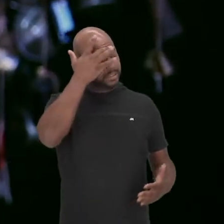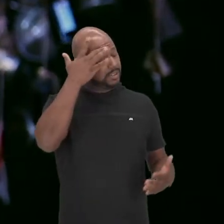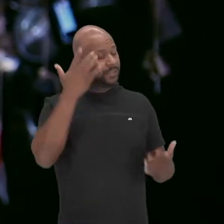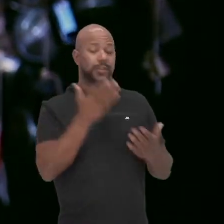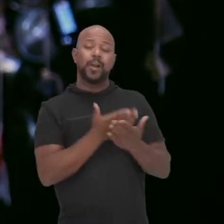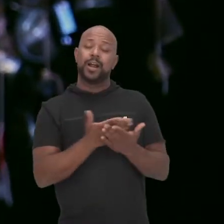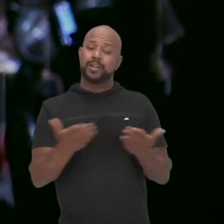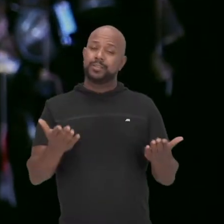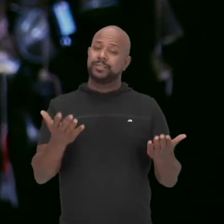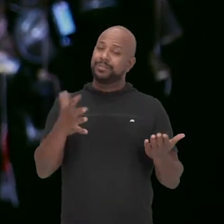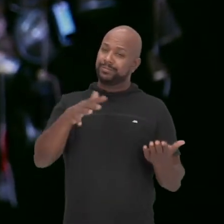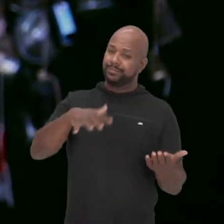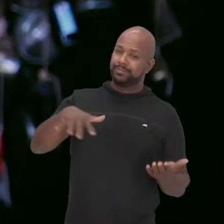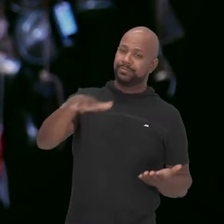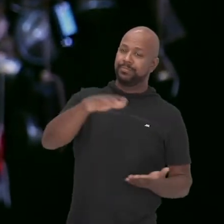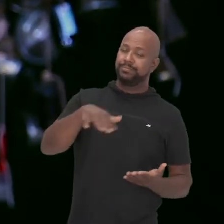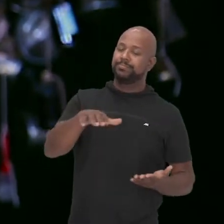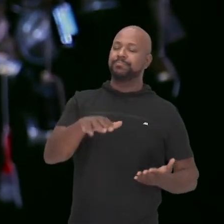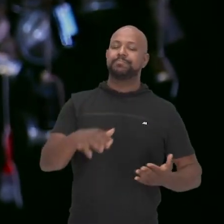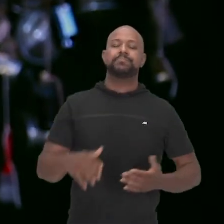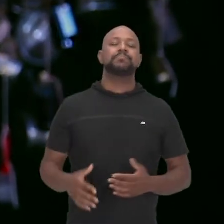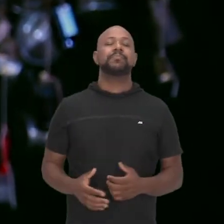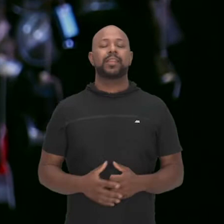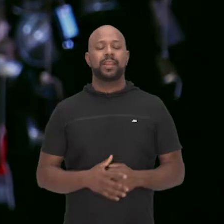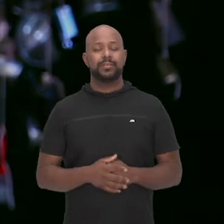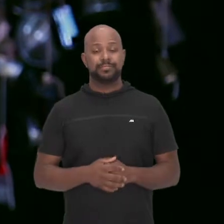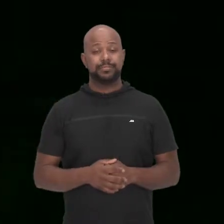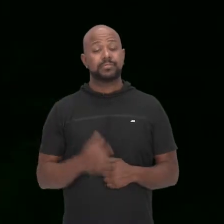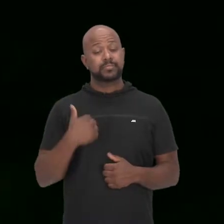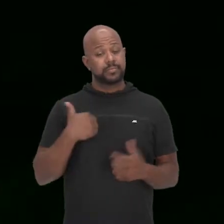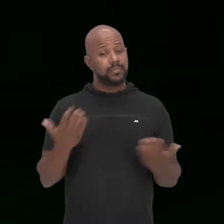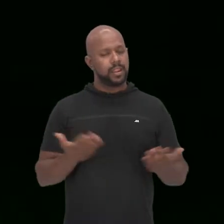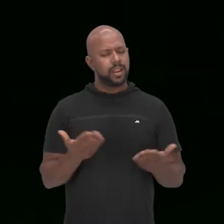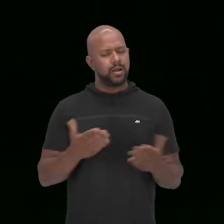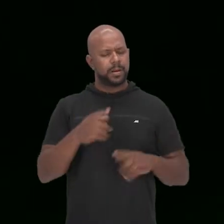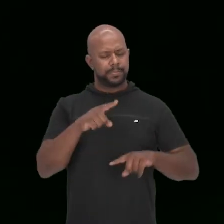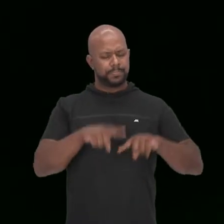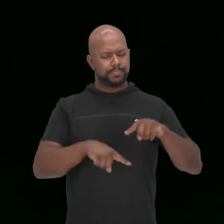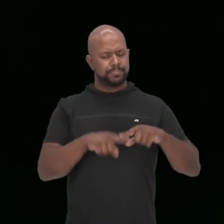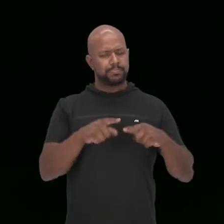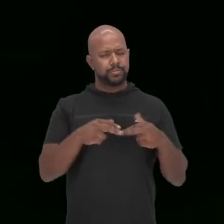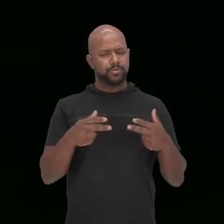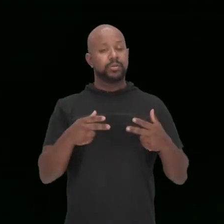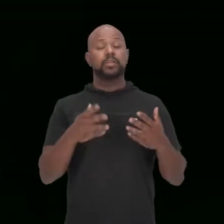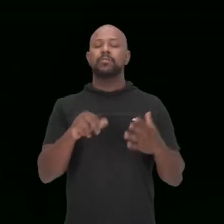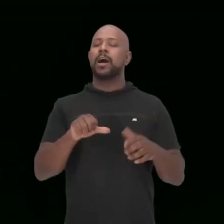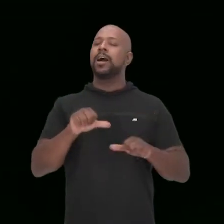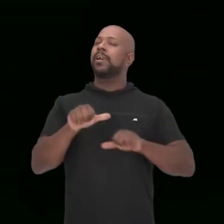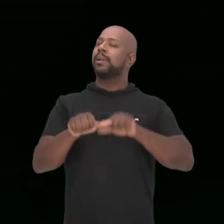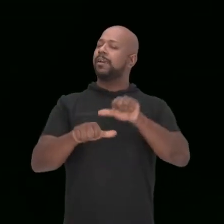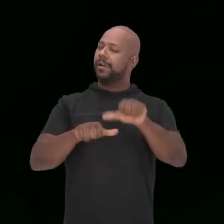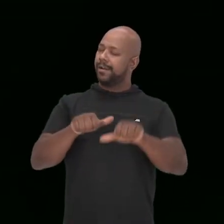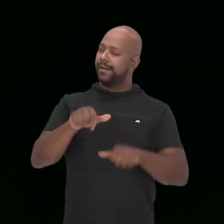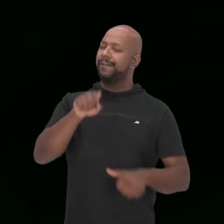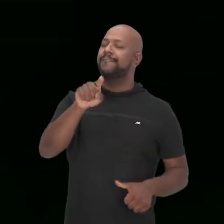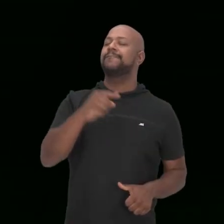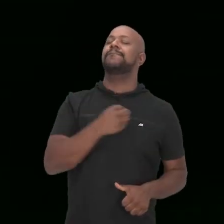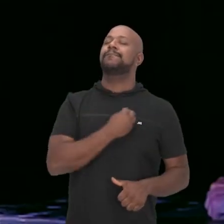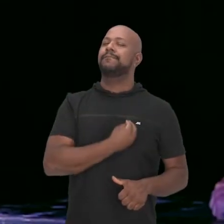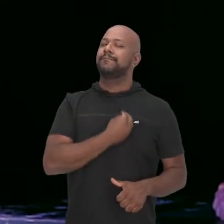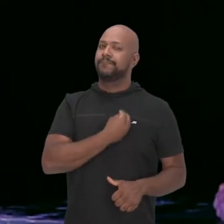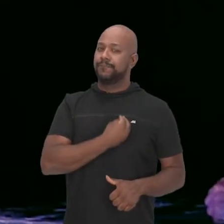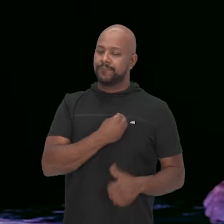senhoras e senhores, ladies and gentlemen, eu trago aqui um produto que vai transformar as suas